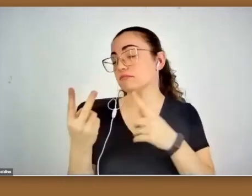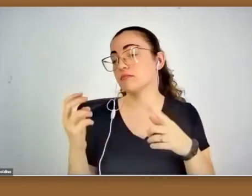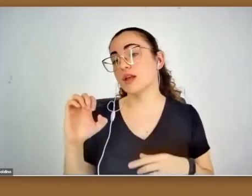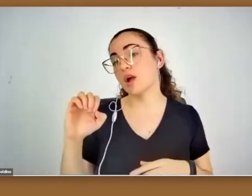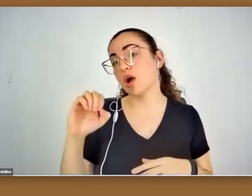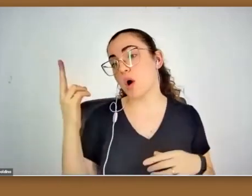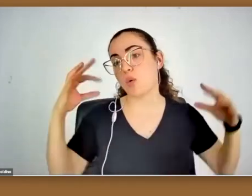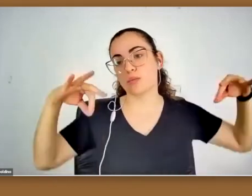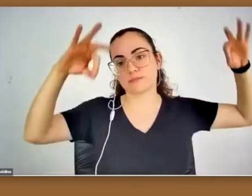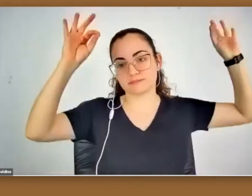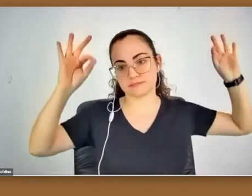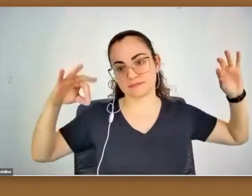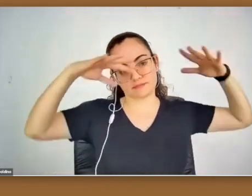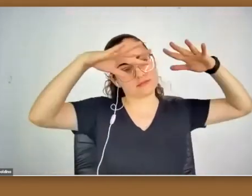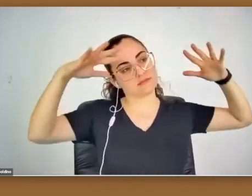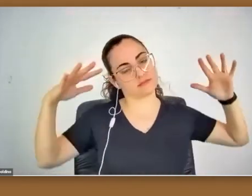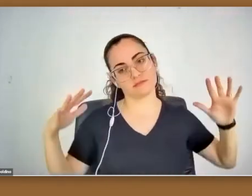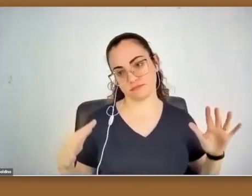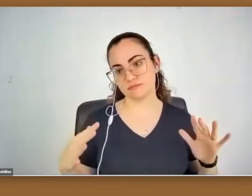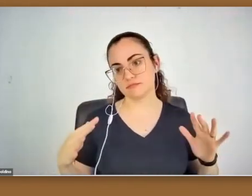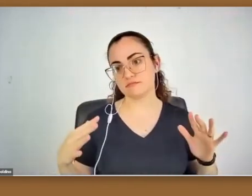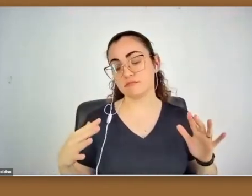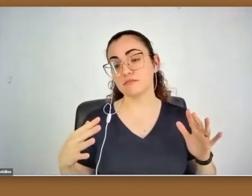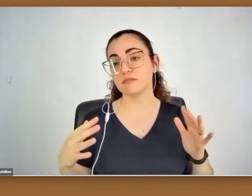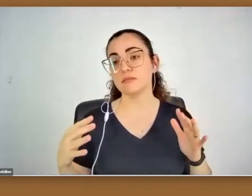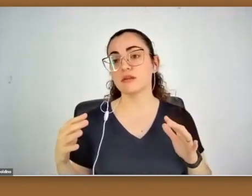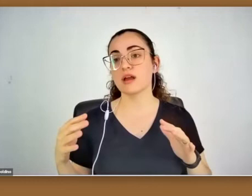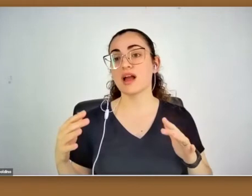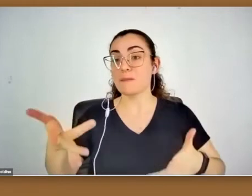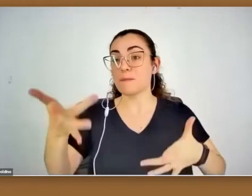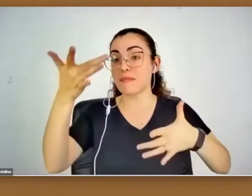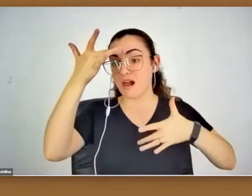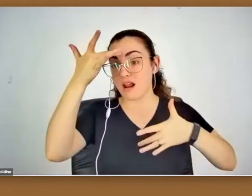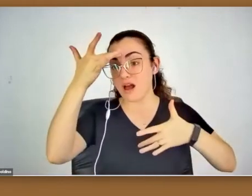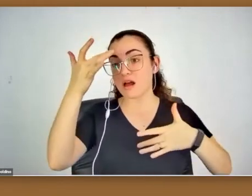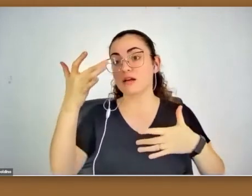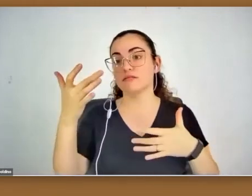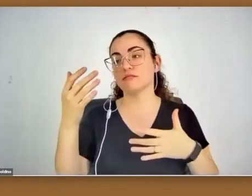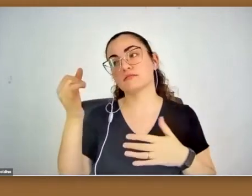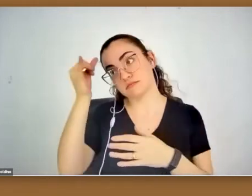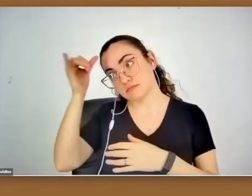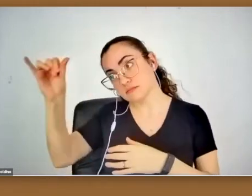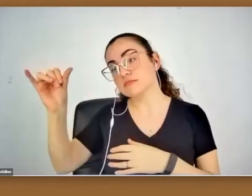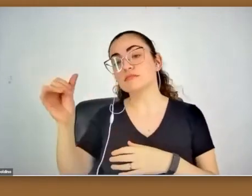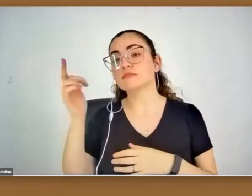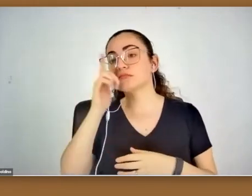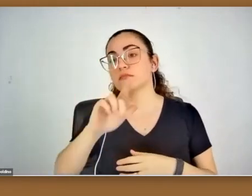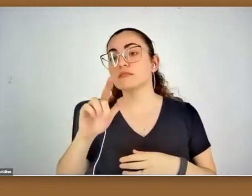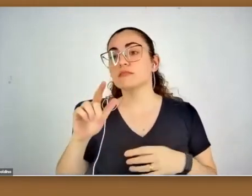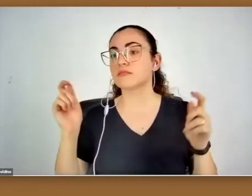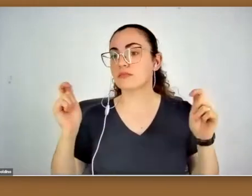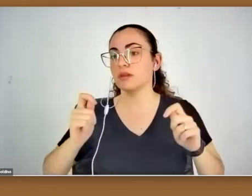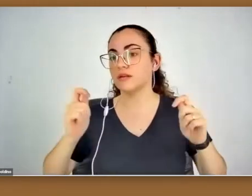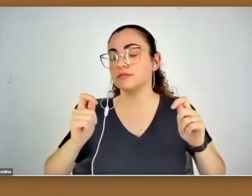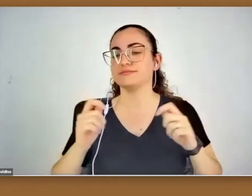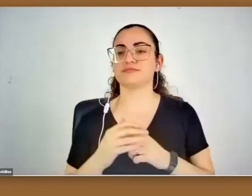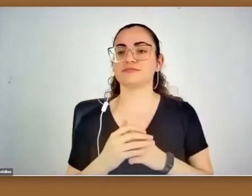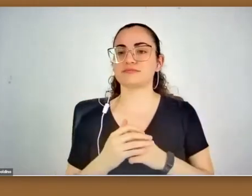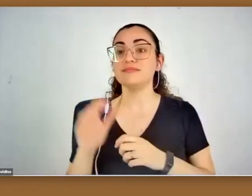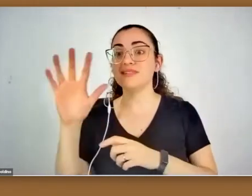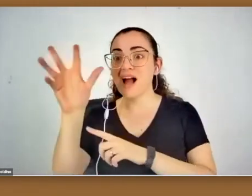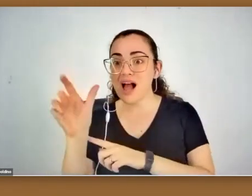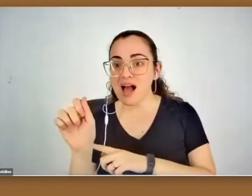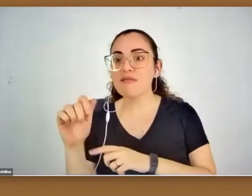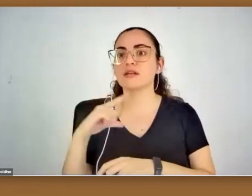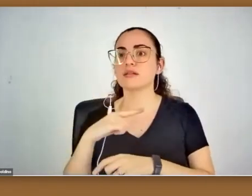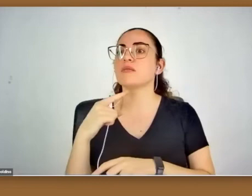porque você evita também a transmissão de malária. Que é uma doença, inclusive, que mata muitas pessoas na África, né, mas a gente também tem muitos casos aqui